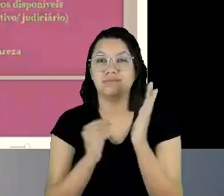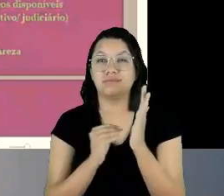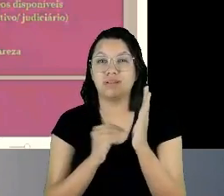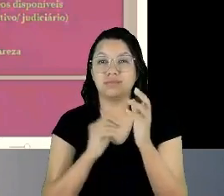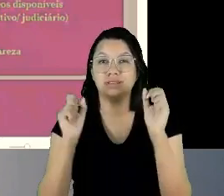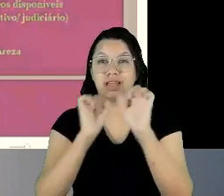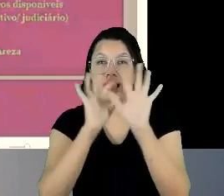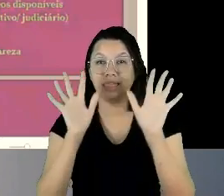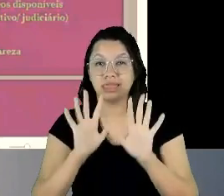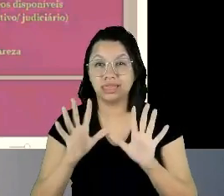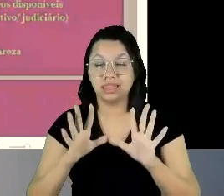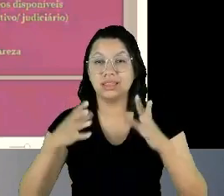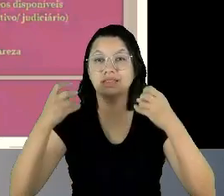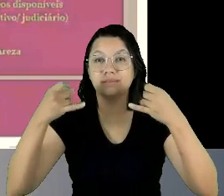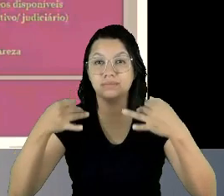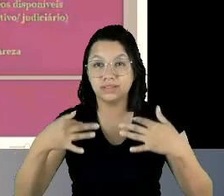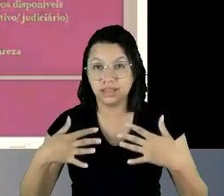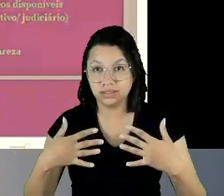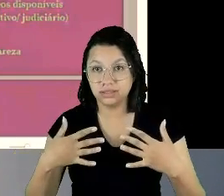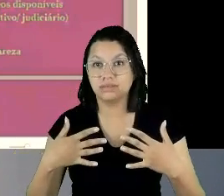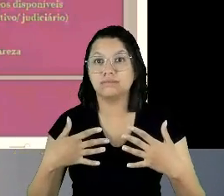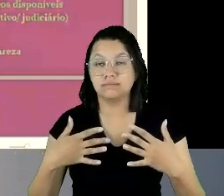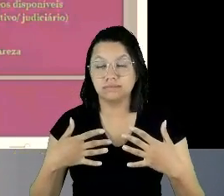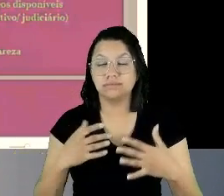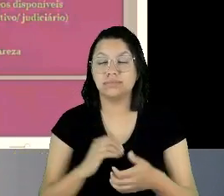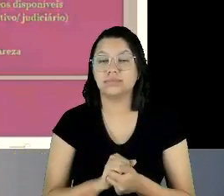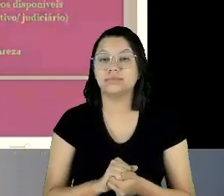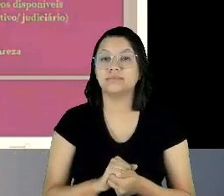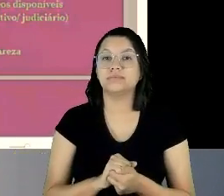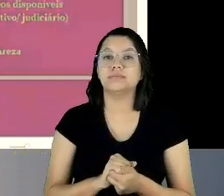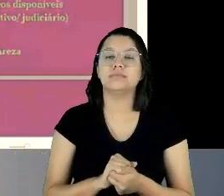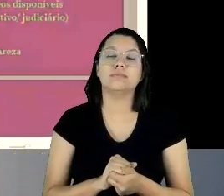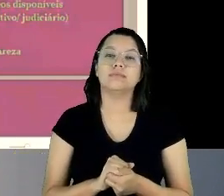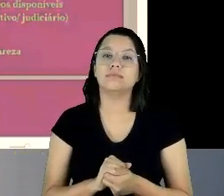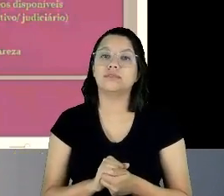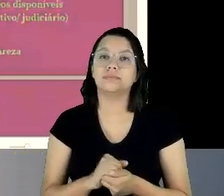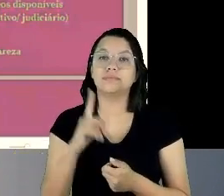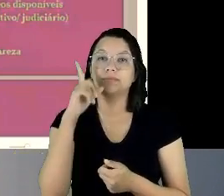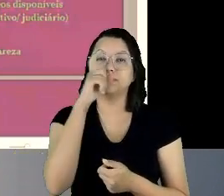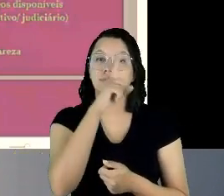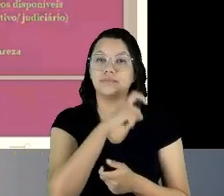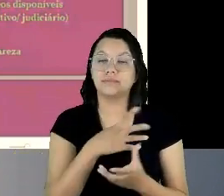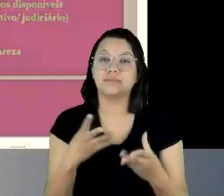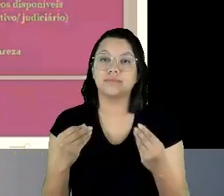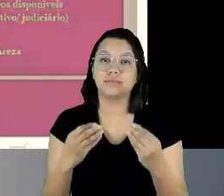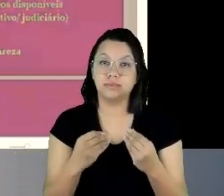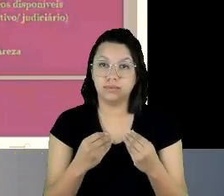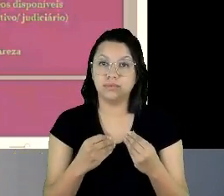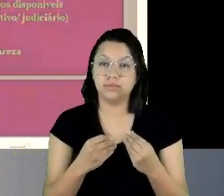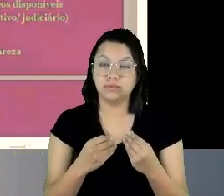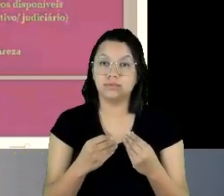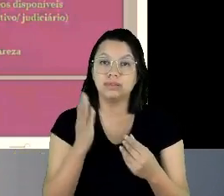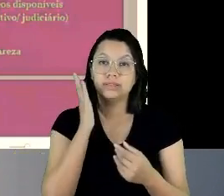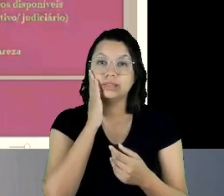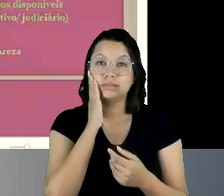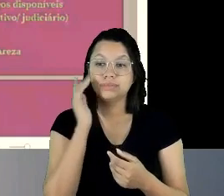então pouco diálogo entre os serviços, e isso dificulta muito a orientação de uma mulher que precisa